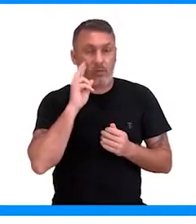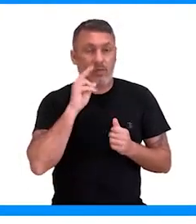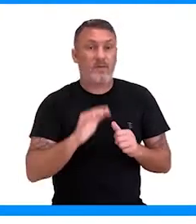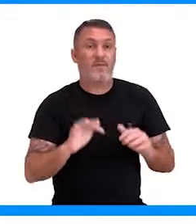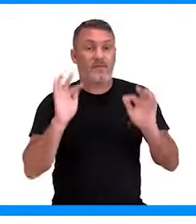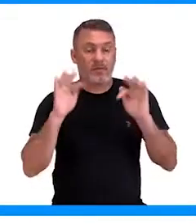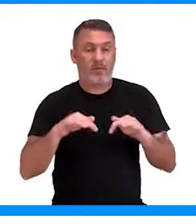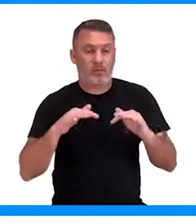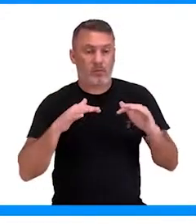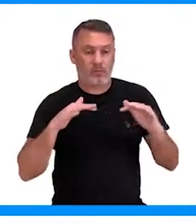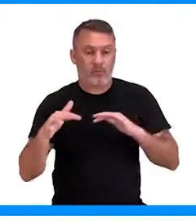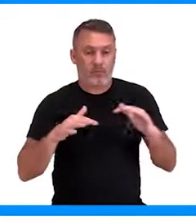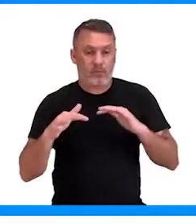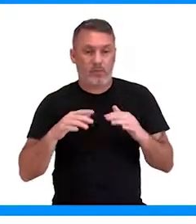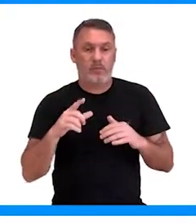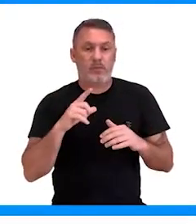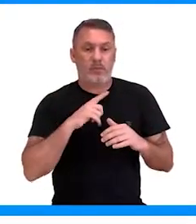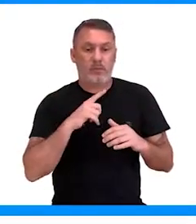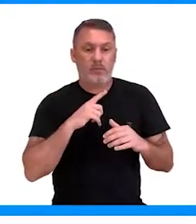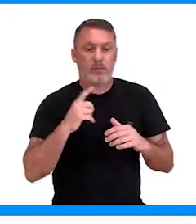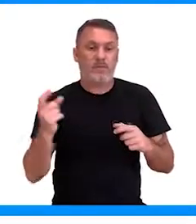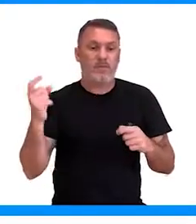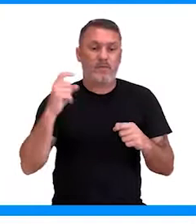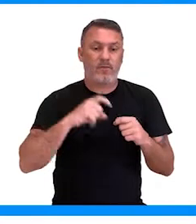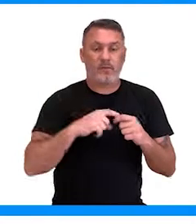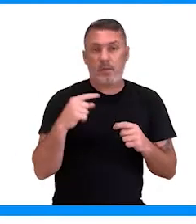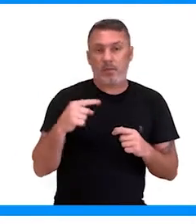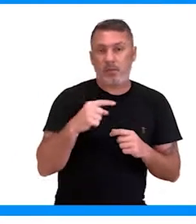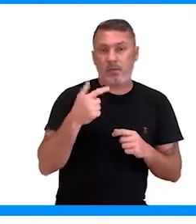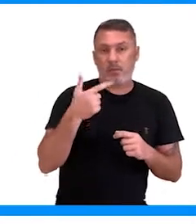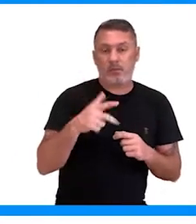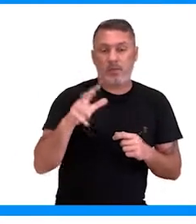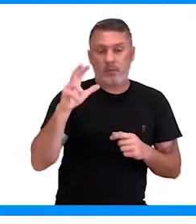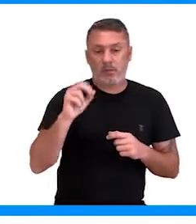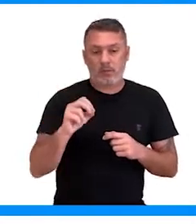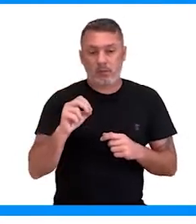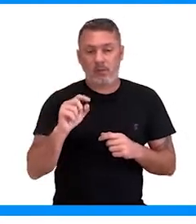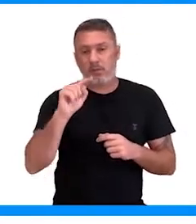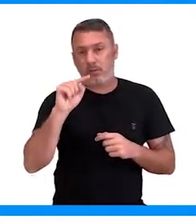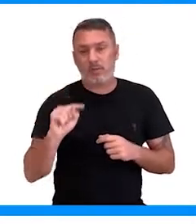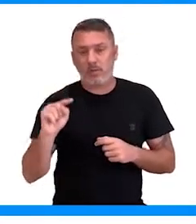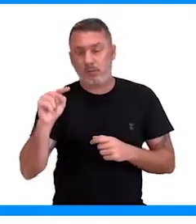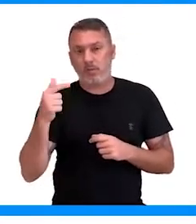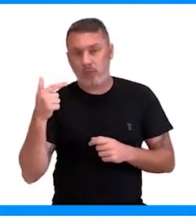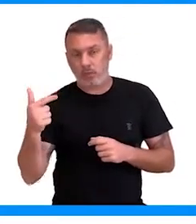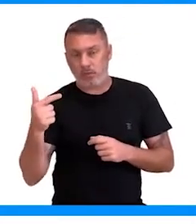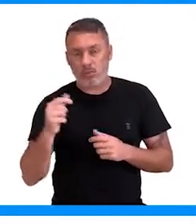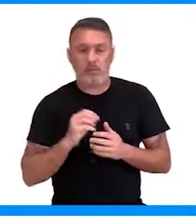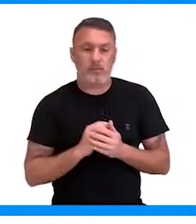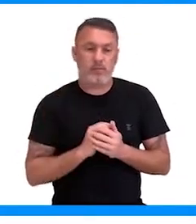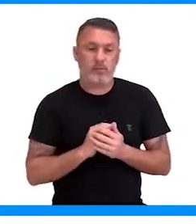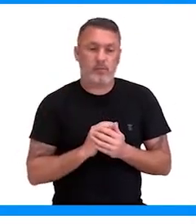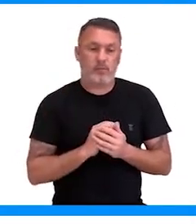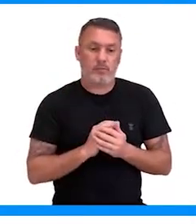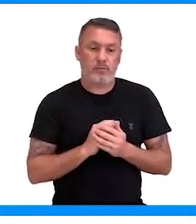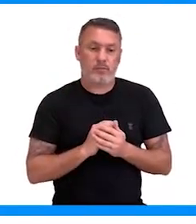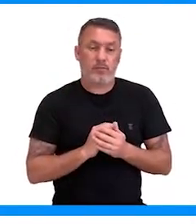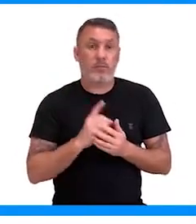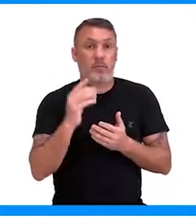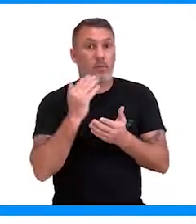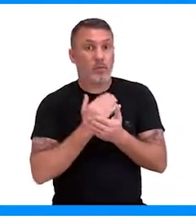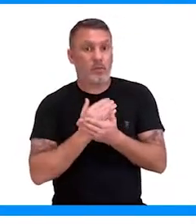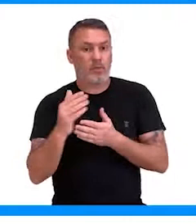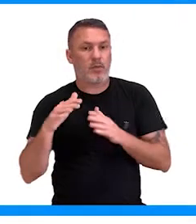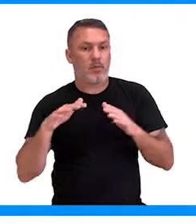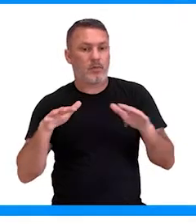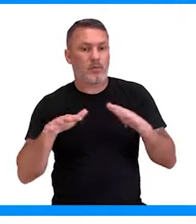do movimento, ele vai retornar com menos 250 raiz de 2. No